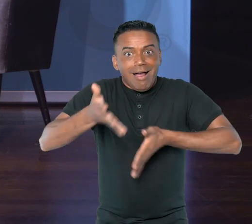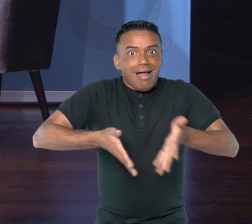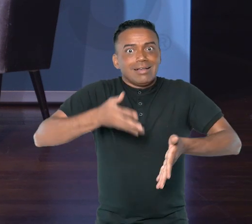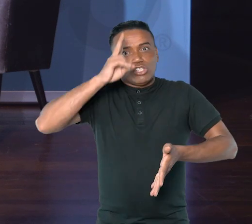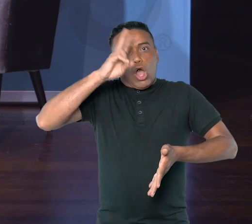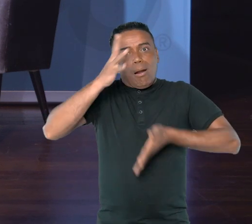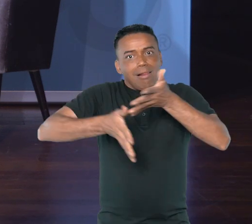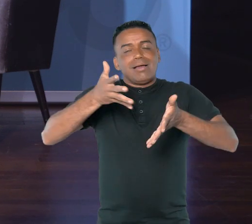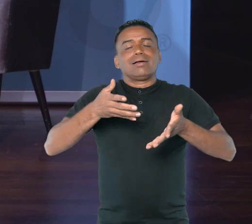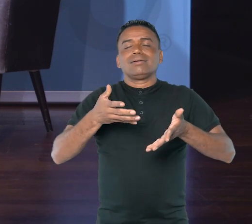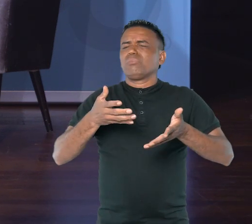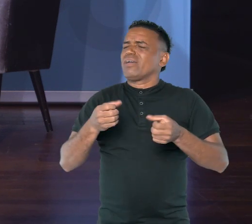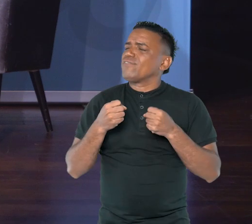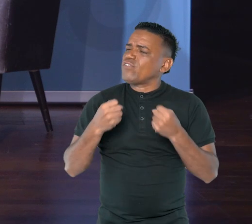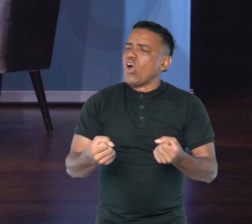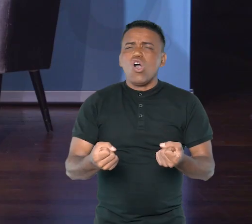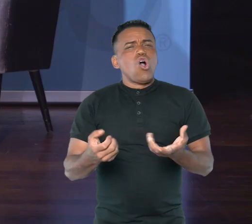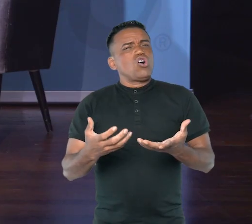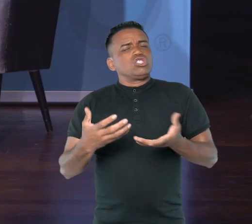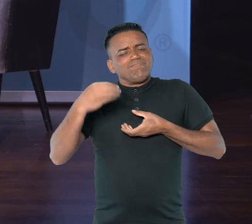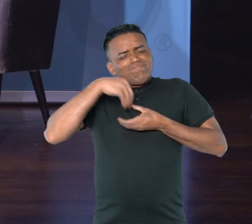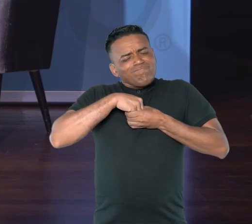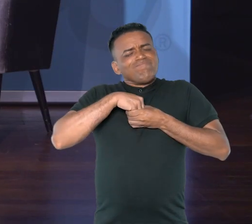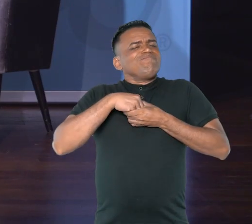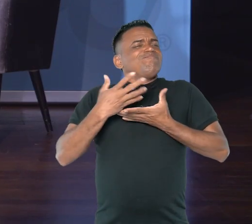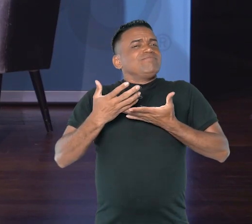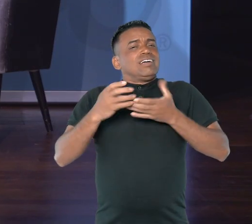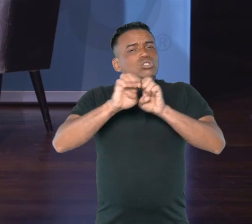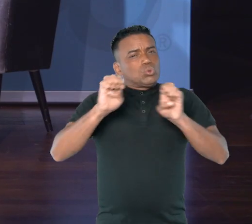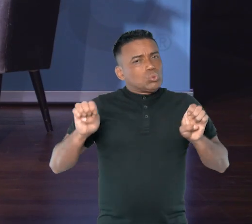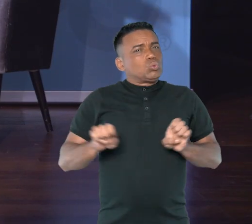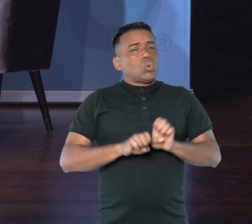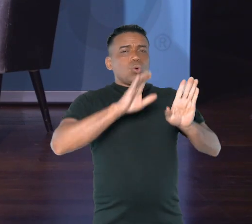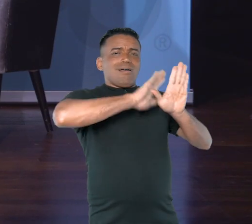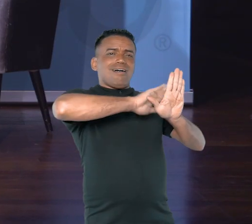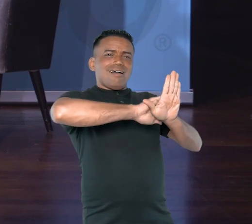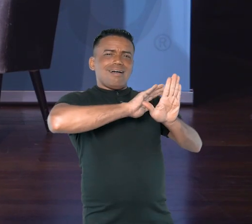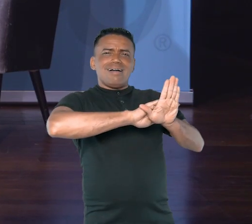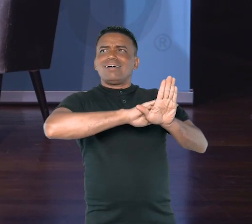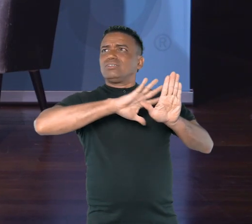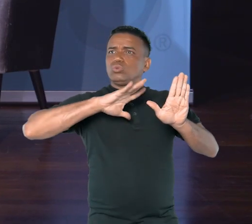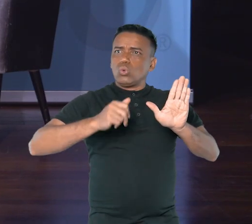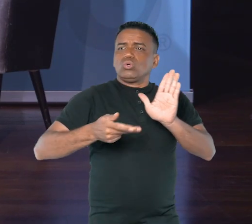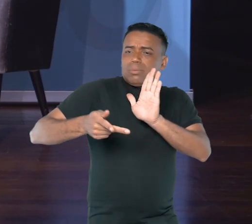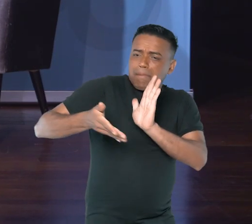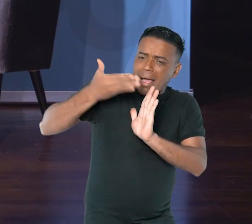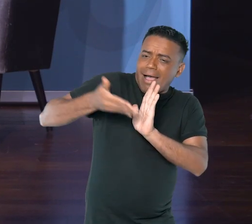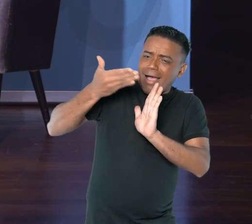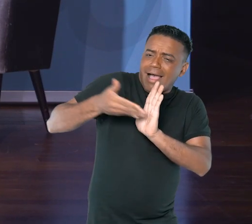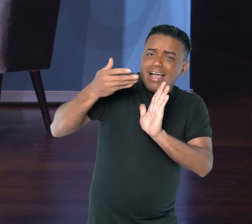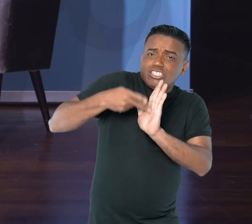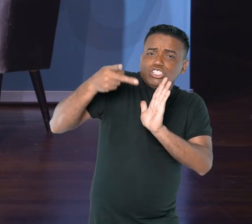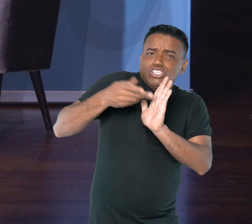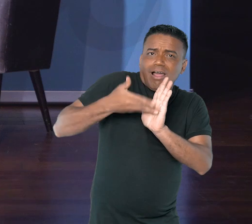forte, tão visceral e tão estrutural do que está ali por trás de todas aquelas páginas escritas, sabe?